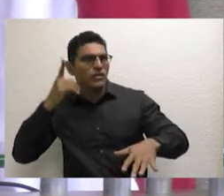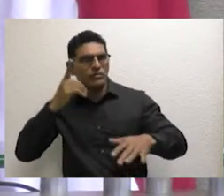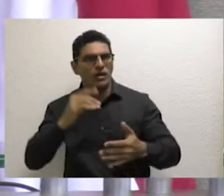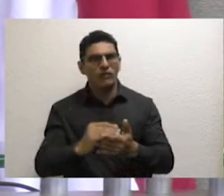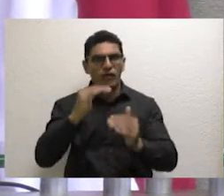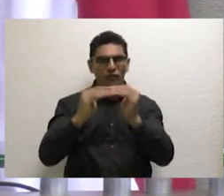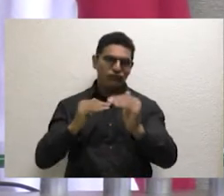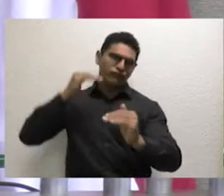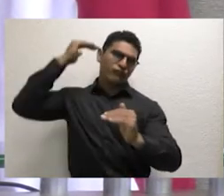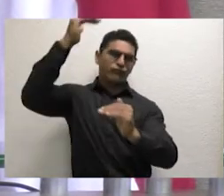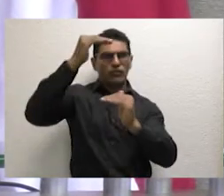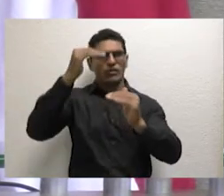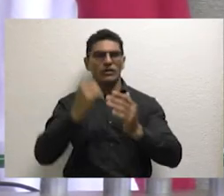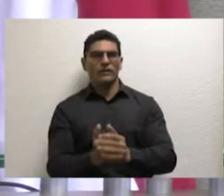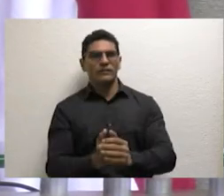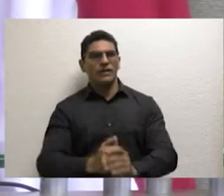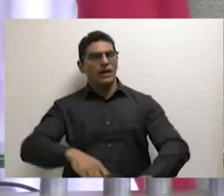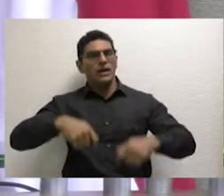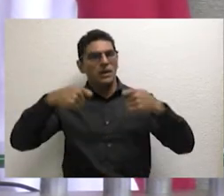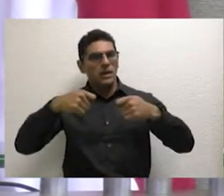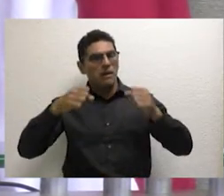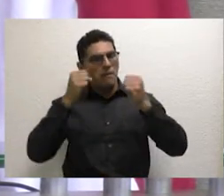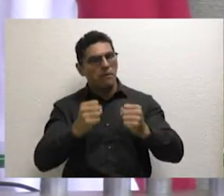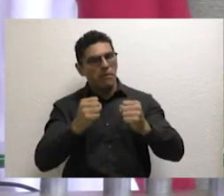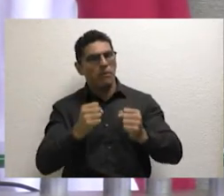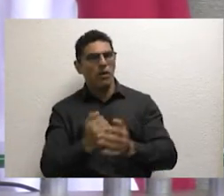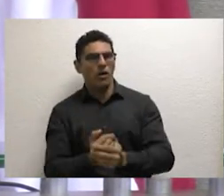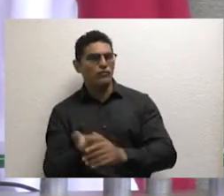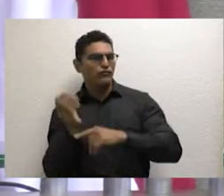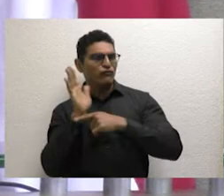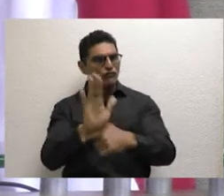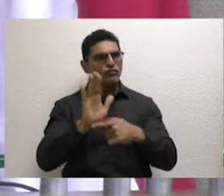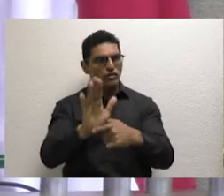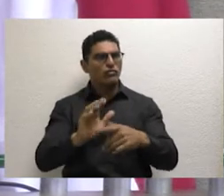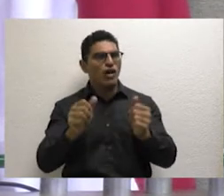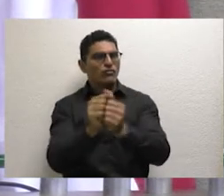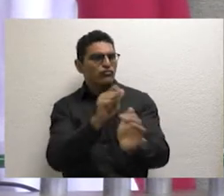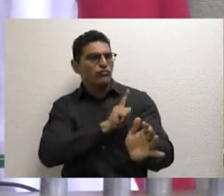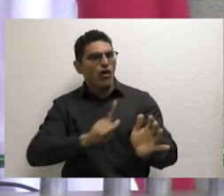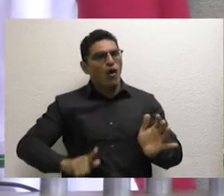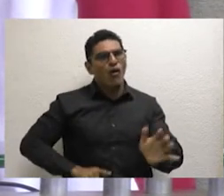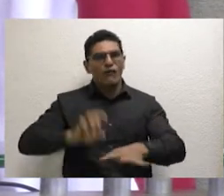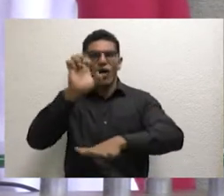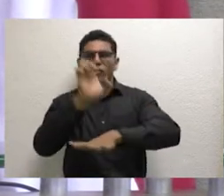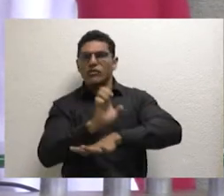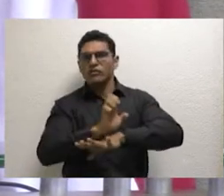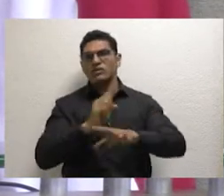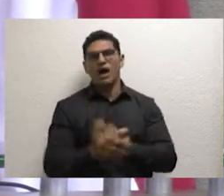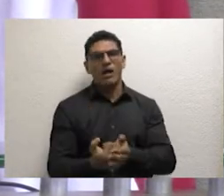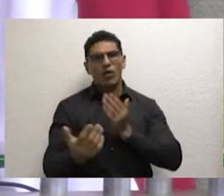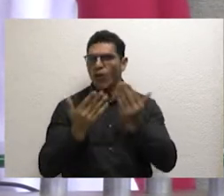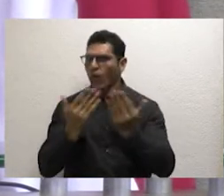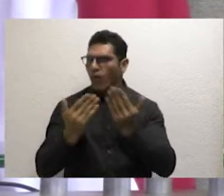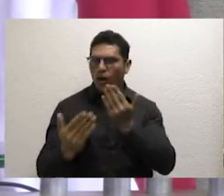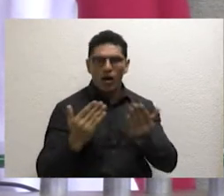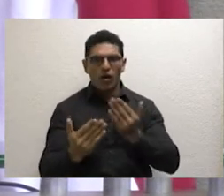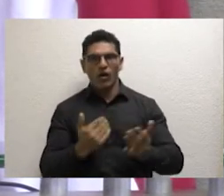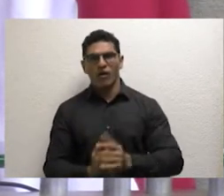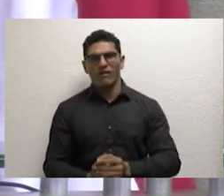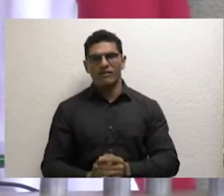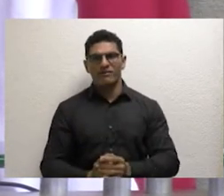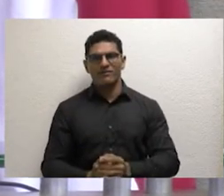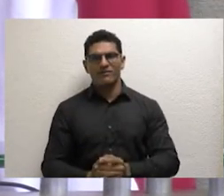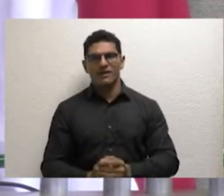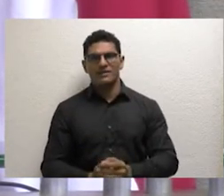soberano e tem condições de intermediar junto ao governo do estado um diálogo nesse momento que está